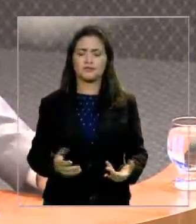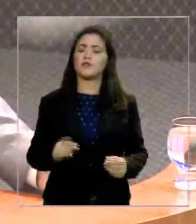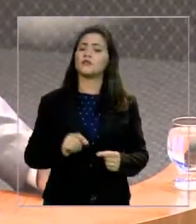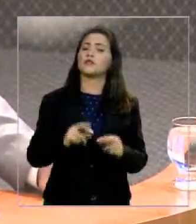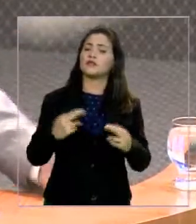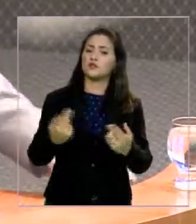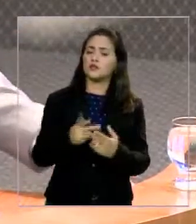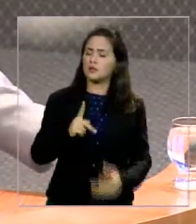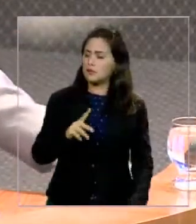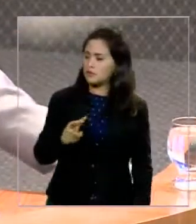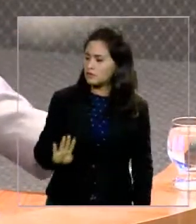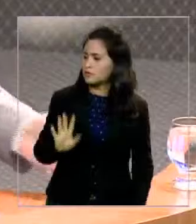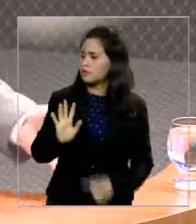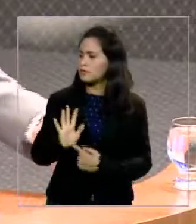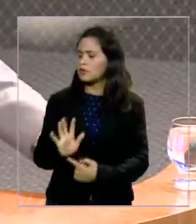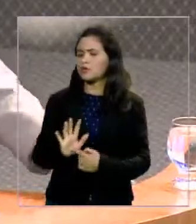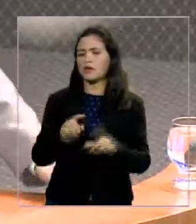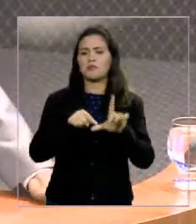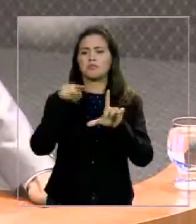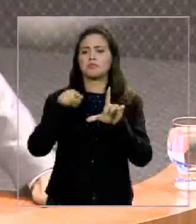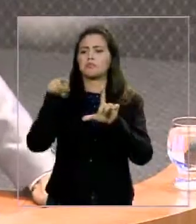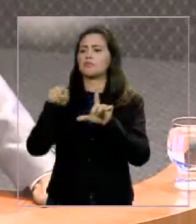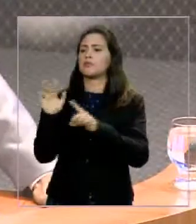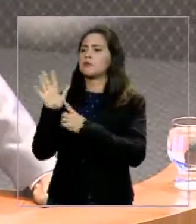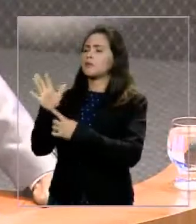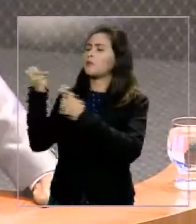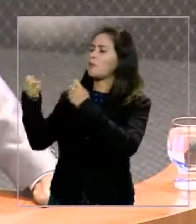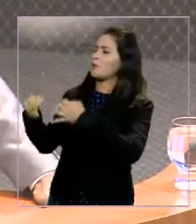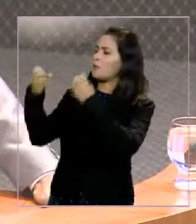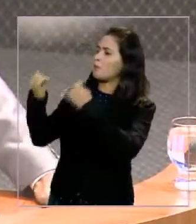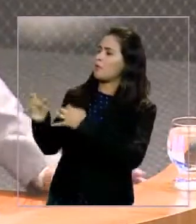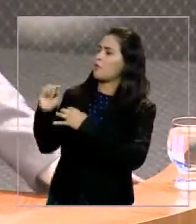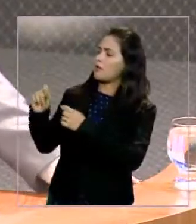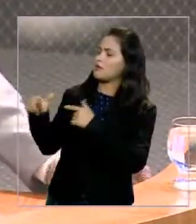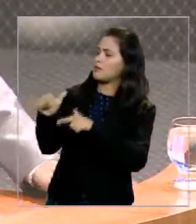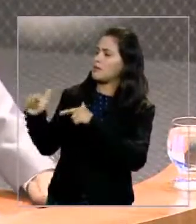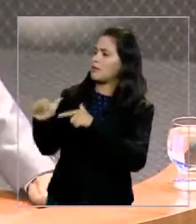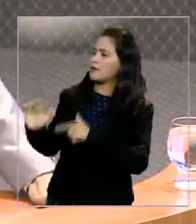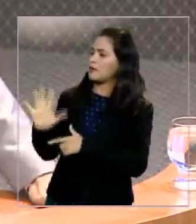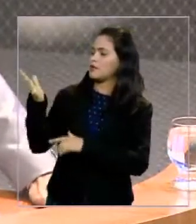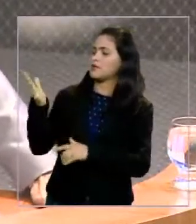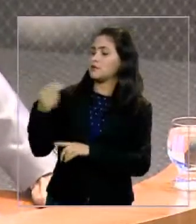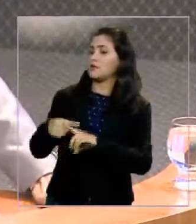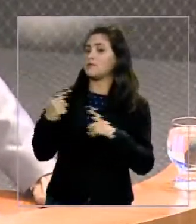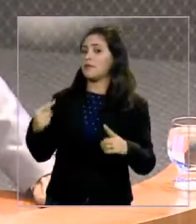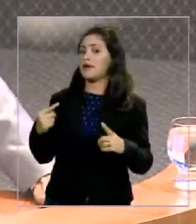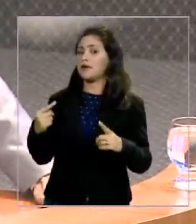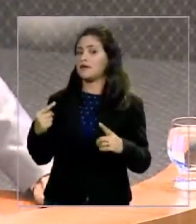pública para mostrar dados, para mostrar números. E a realidade é totalmente diferente.